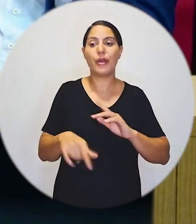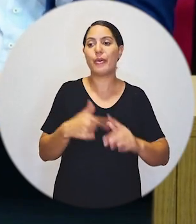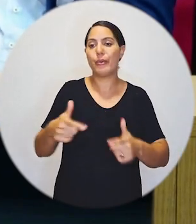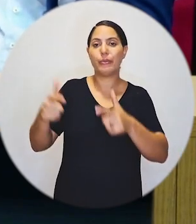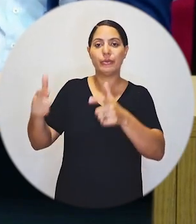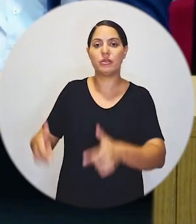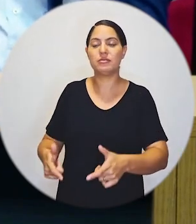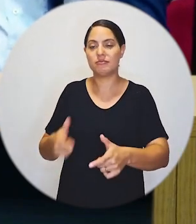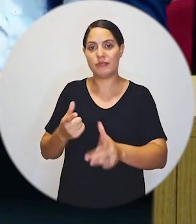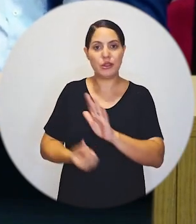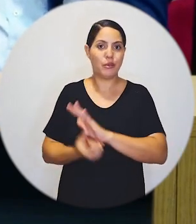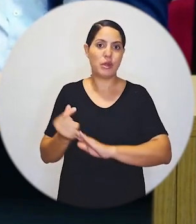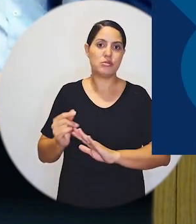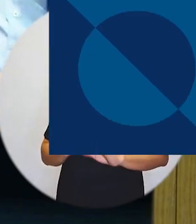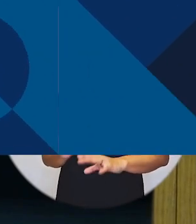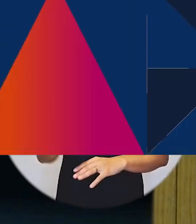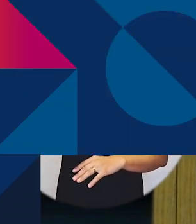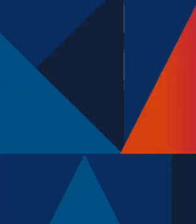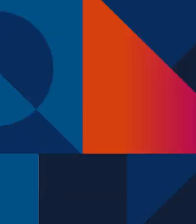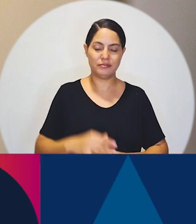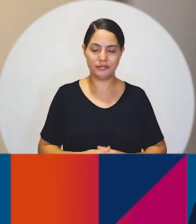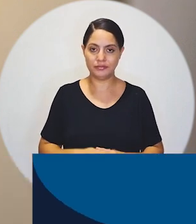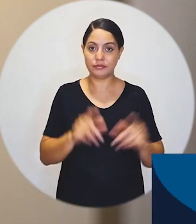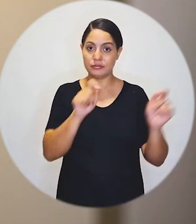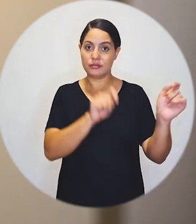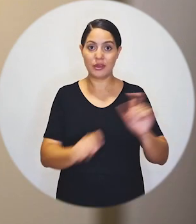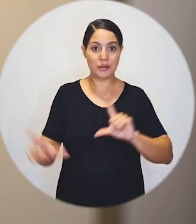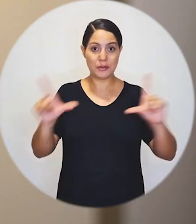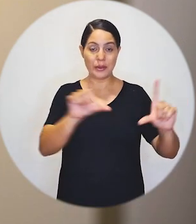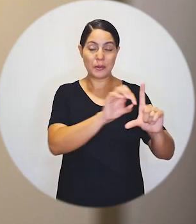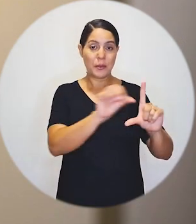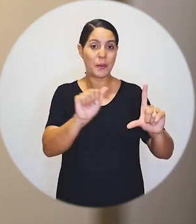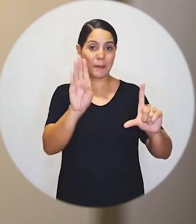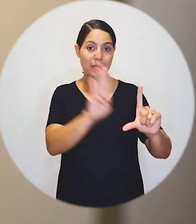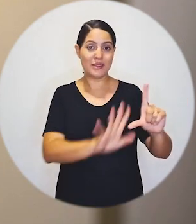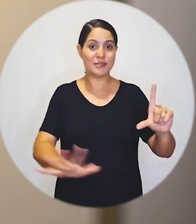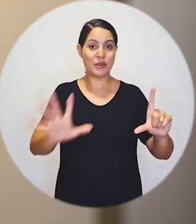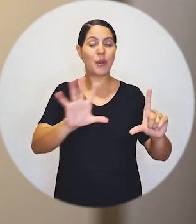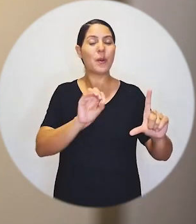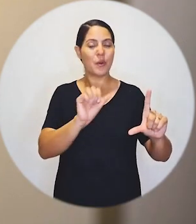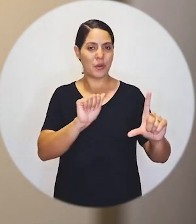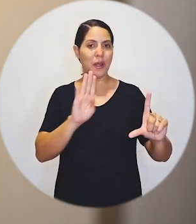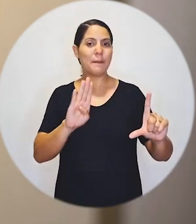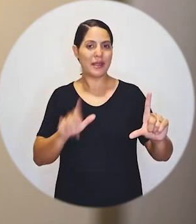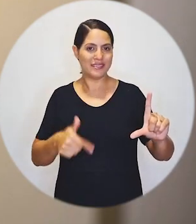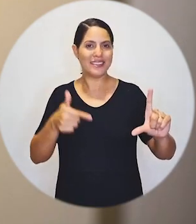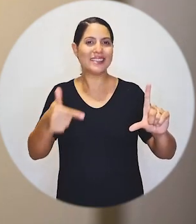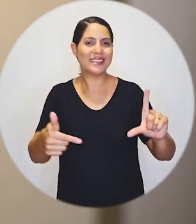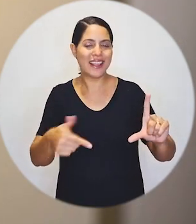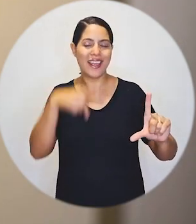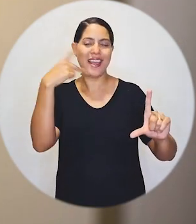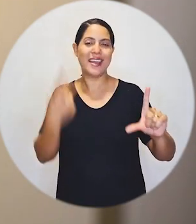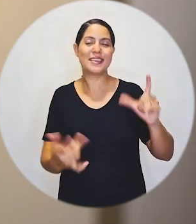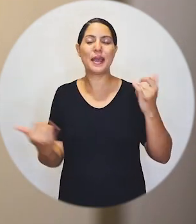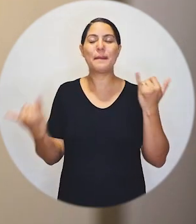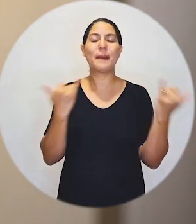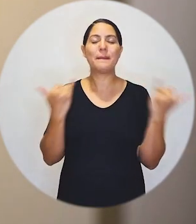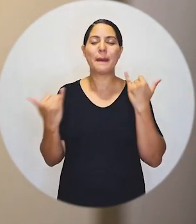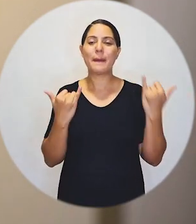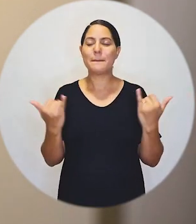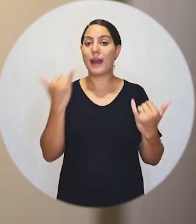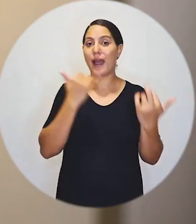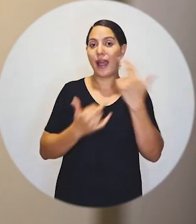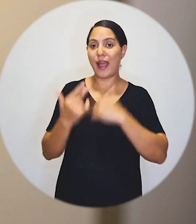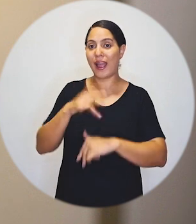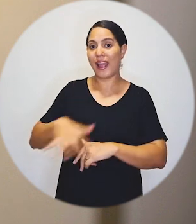em algum outro lugar, provavelmente no preço. Este programa é mais uma produção da Ordem dos Advogados do Brasil. Aqui